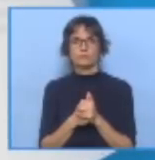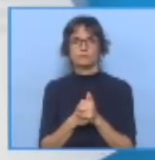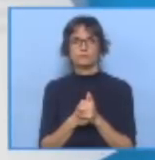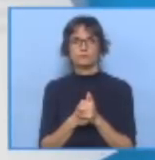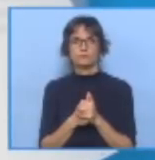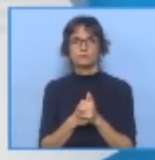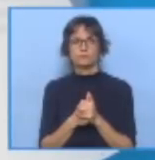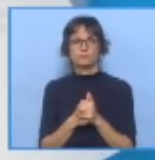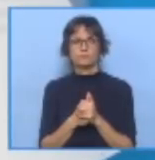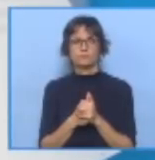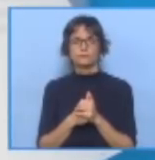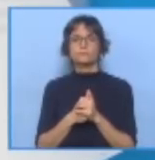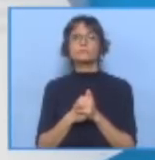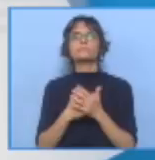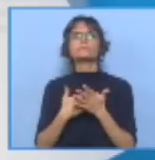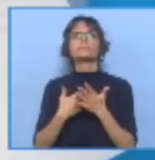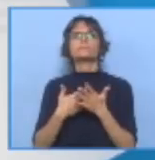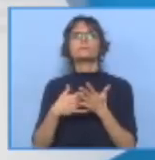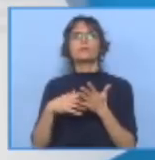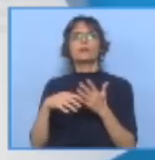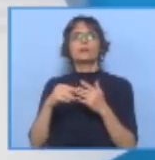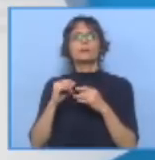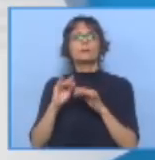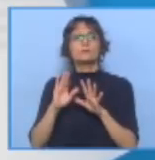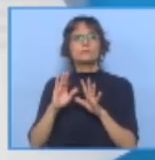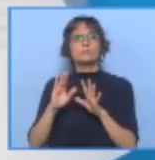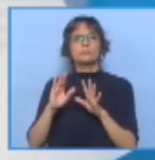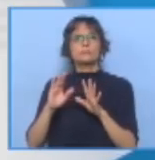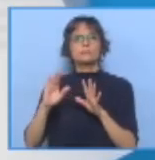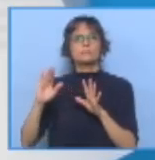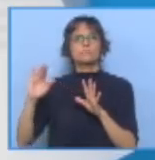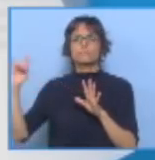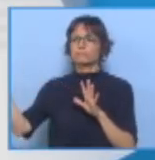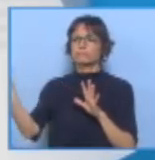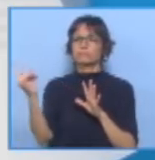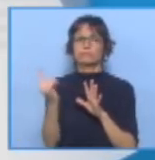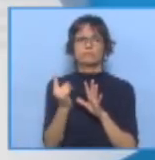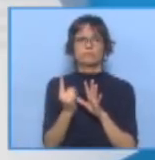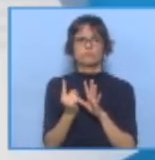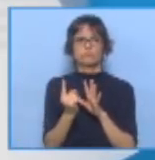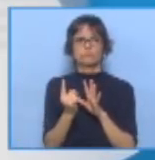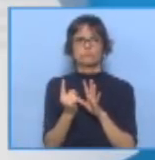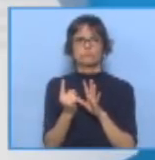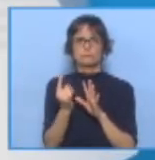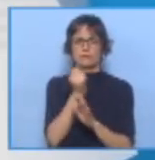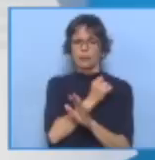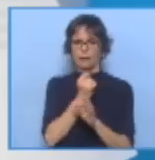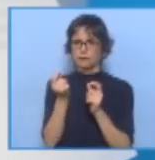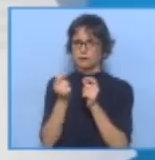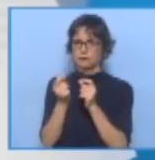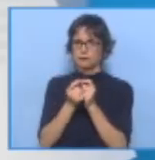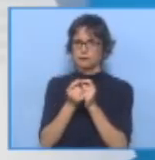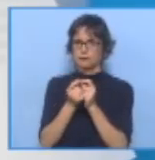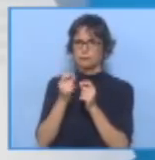Quando regressou, ao aproximar-se da casa, ouviu a música e as danças. Chamou um dos servos e perguntou-lhe o que era aquilo. O